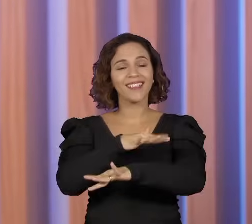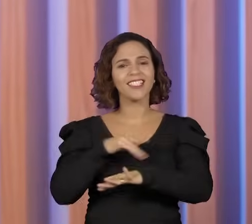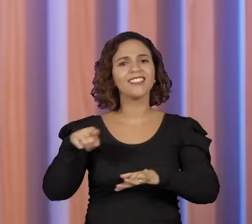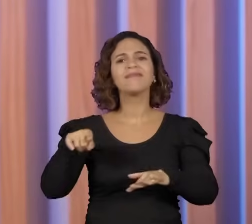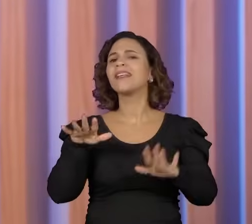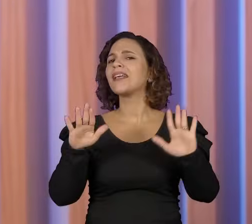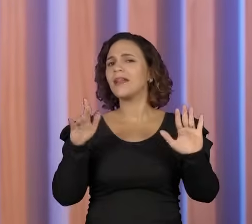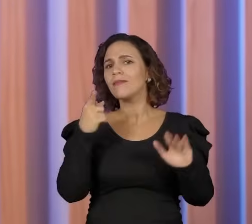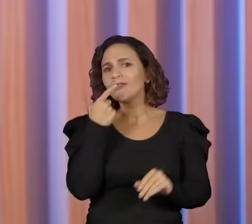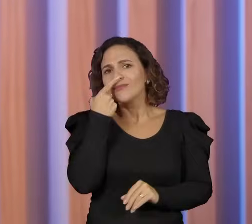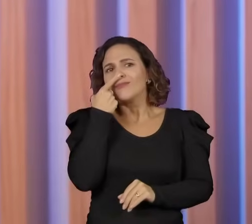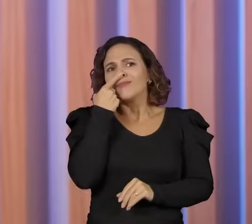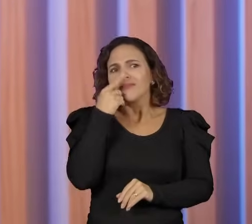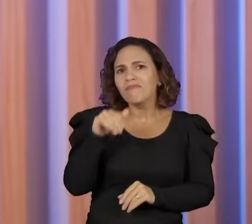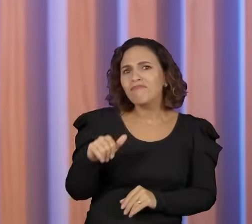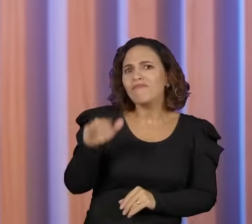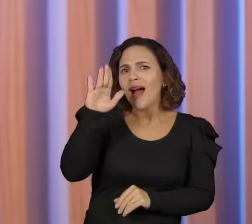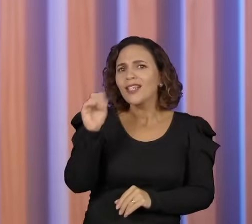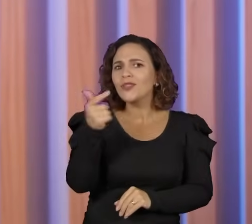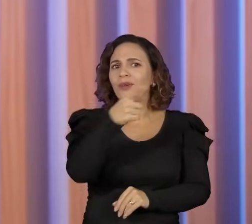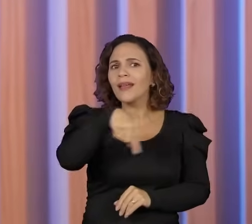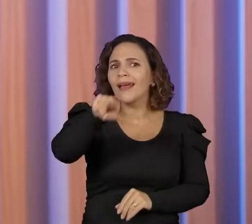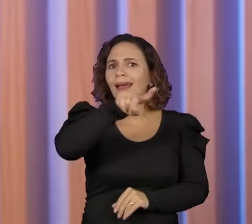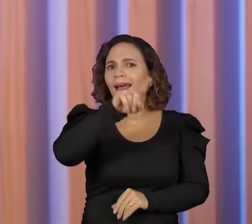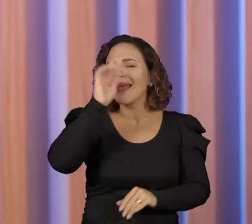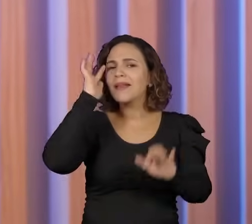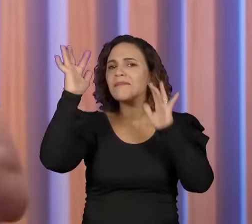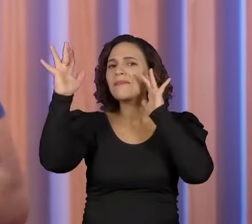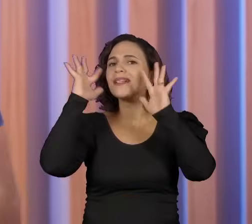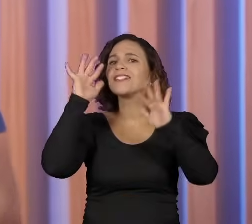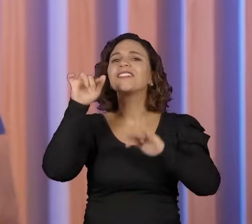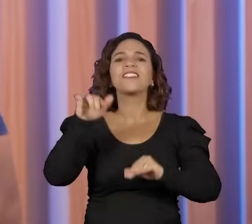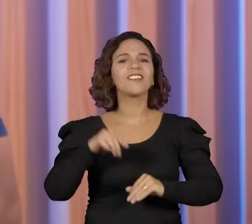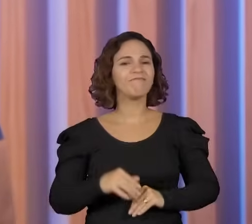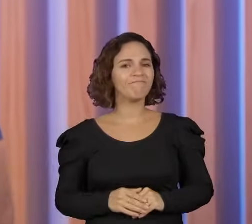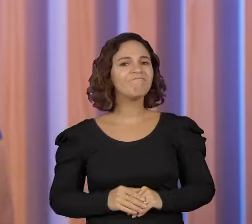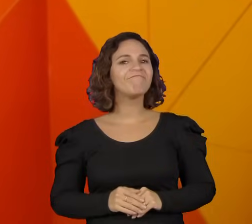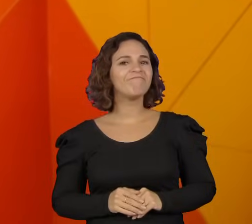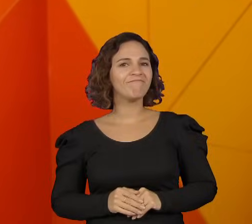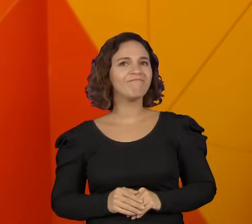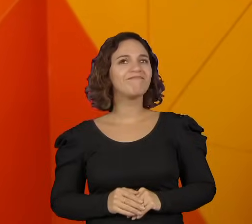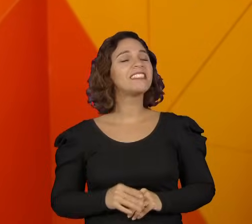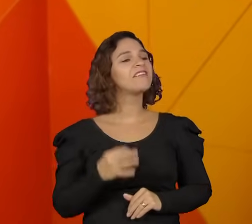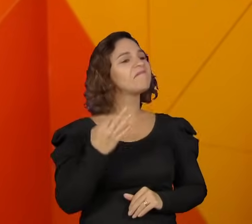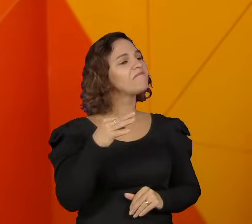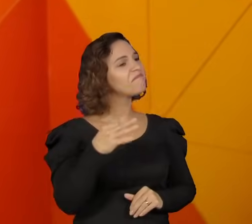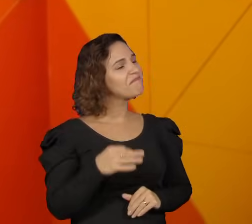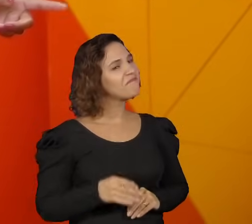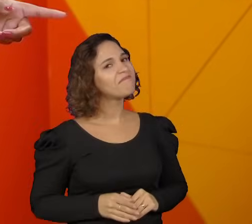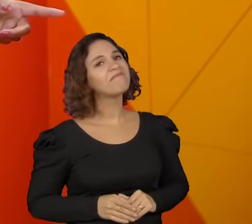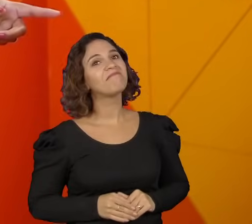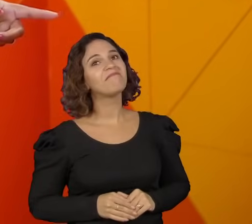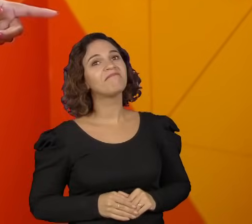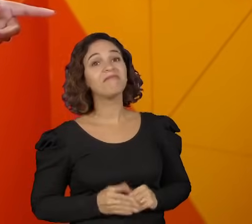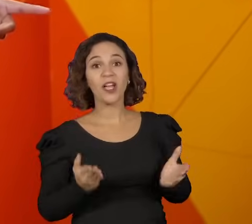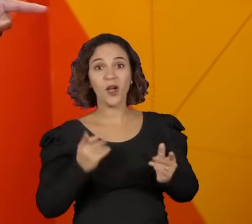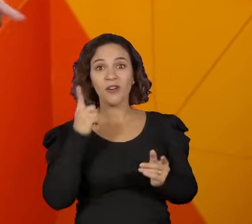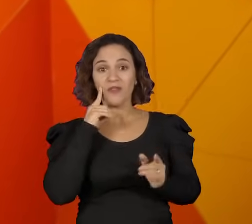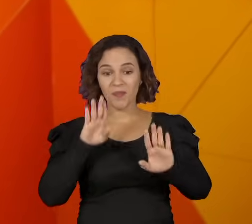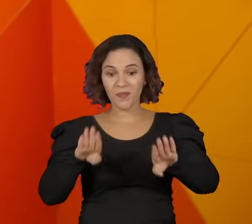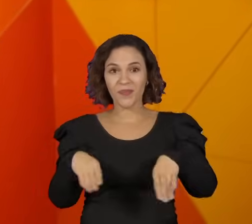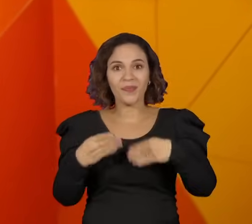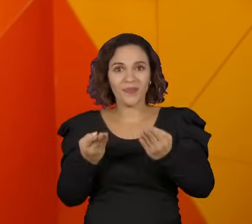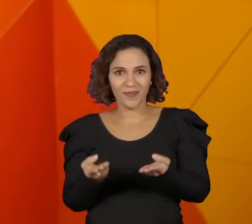muito mais próxima do que as pessoas imaginam do seu cotidiano. Total. Bora pro tarô